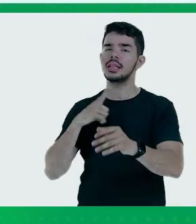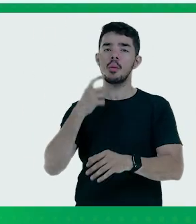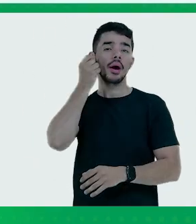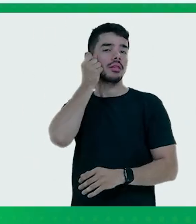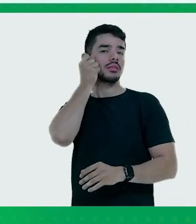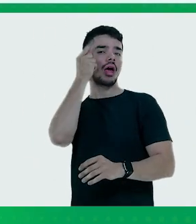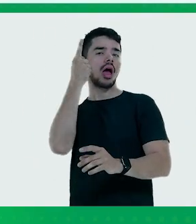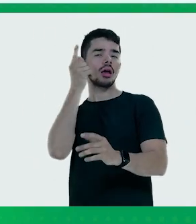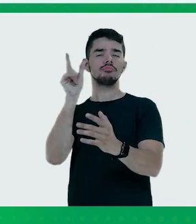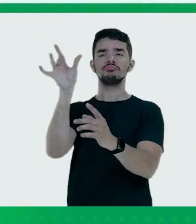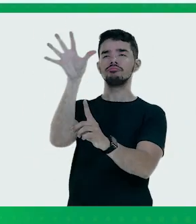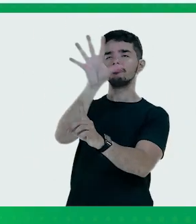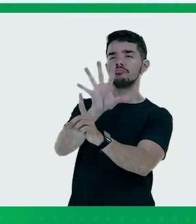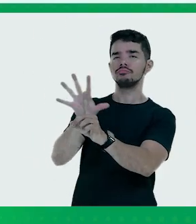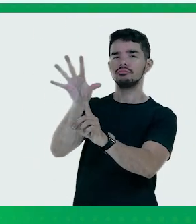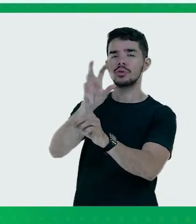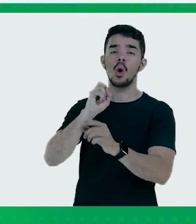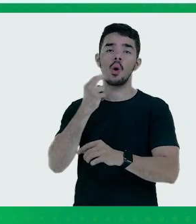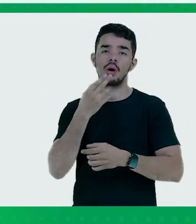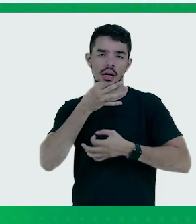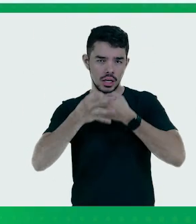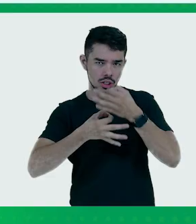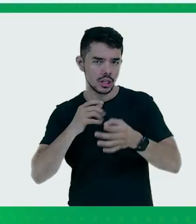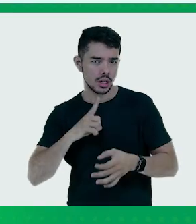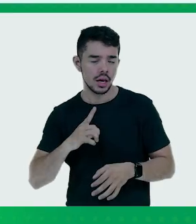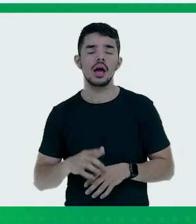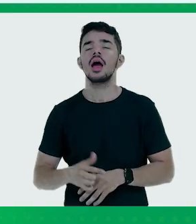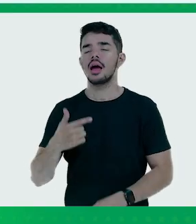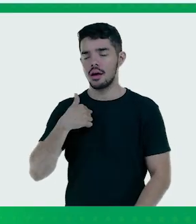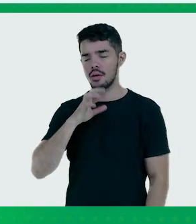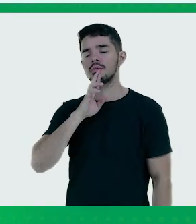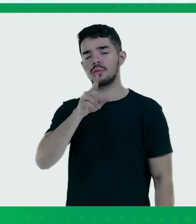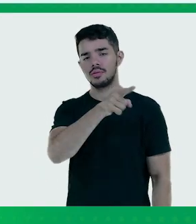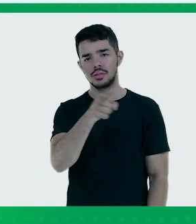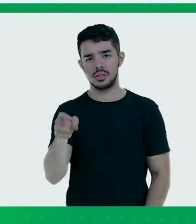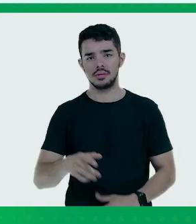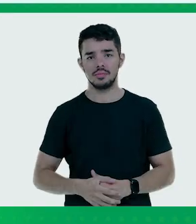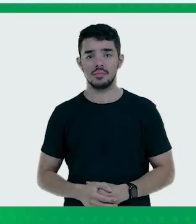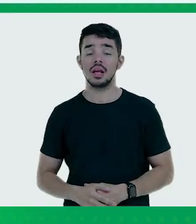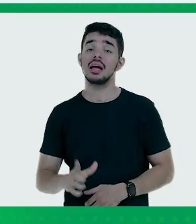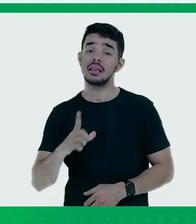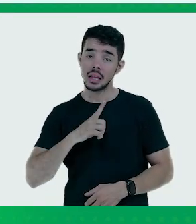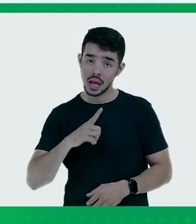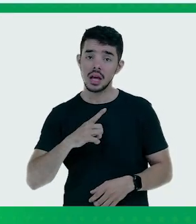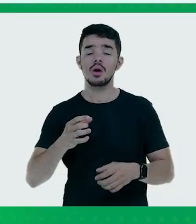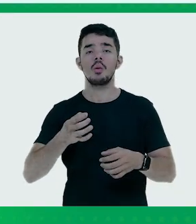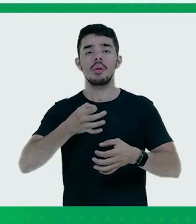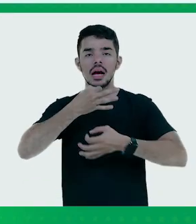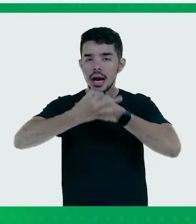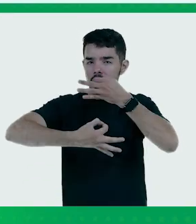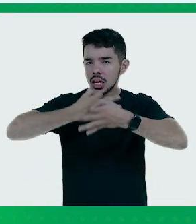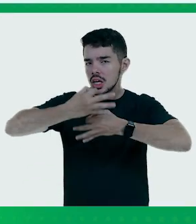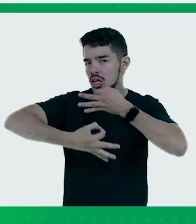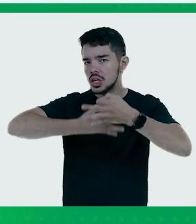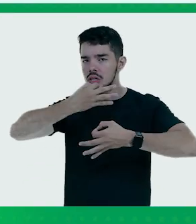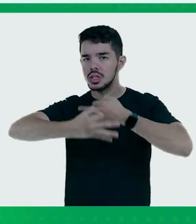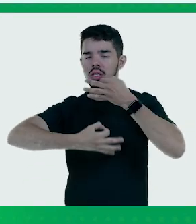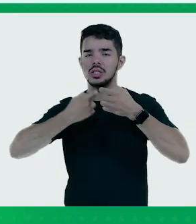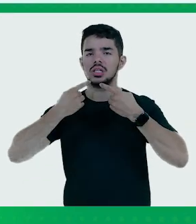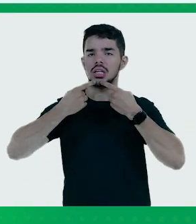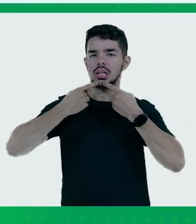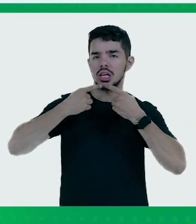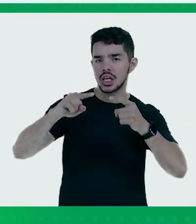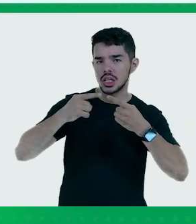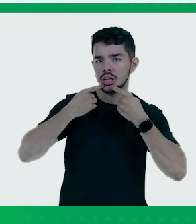idealização, há uma crítica, e agora mesmo eu respondo para vocês. Há uma crítica a essa